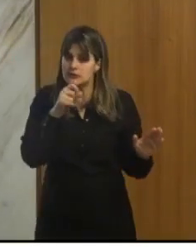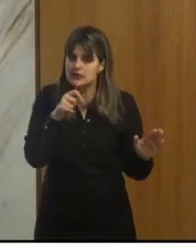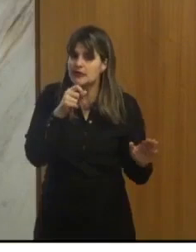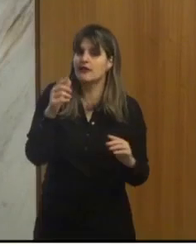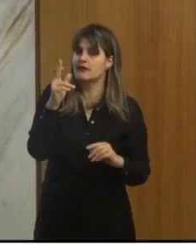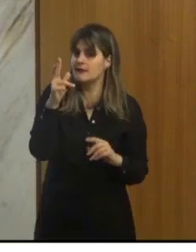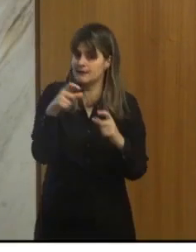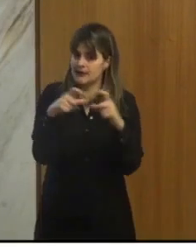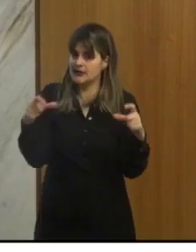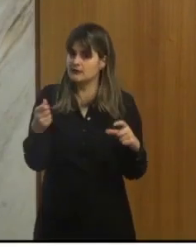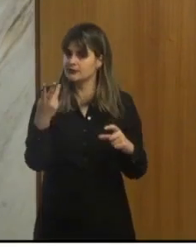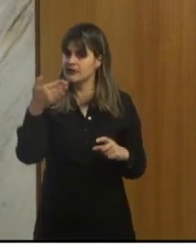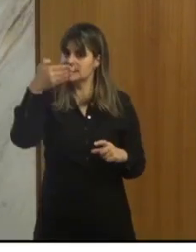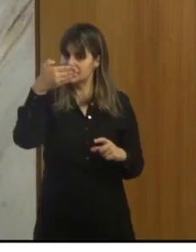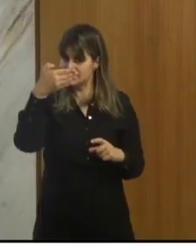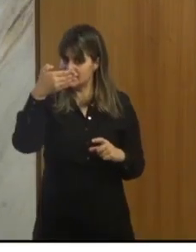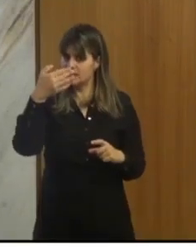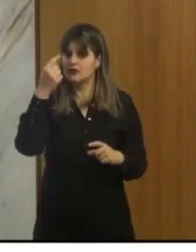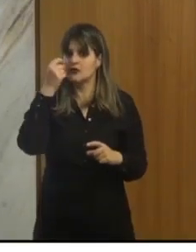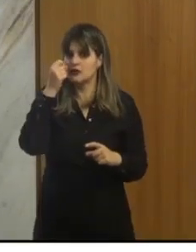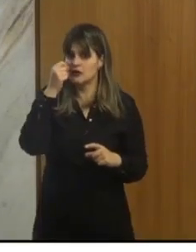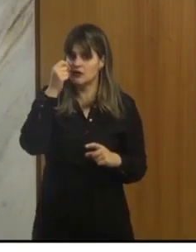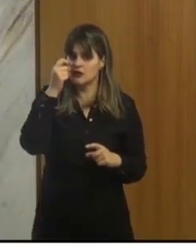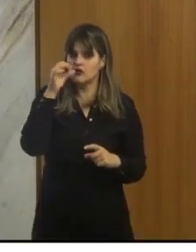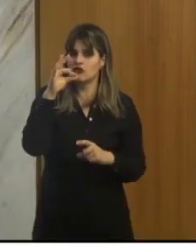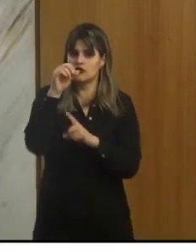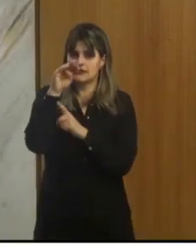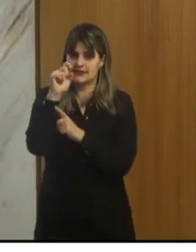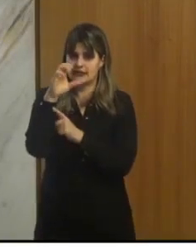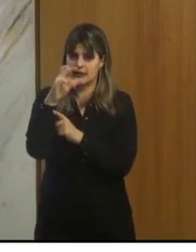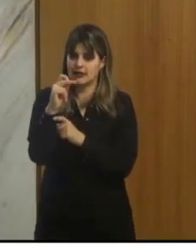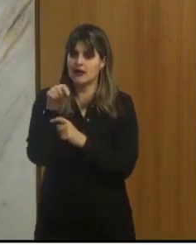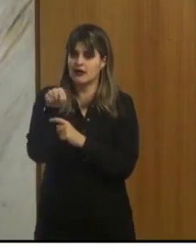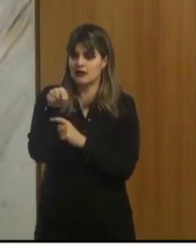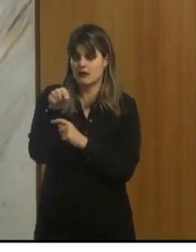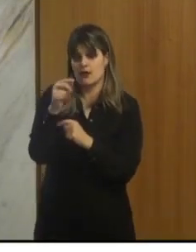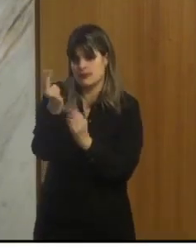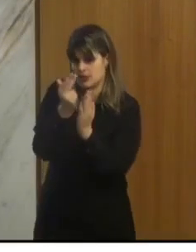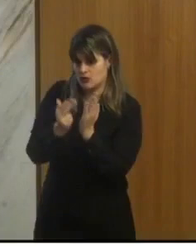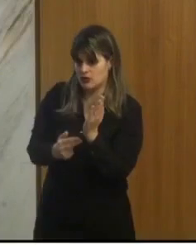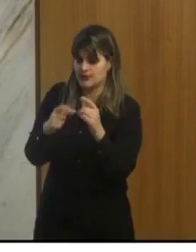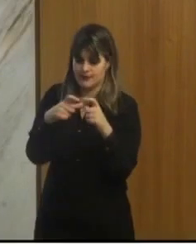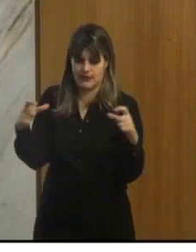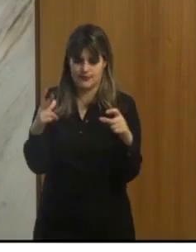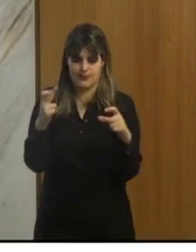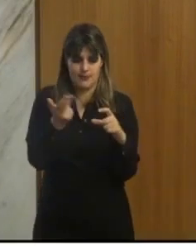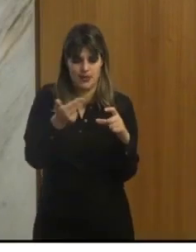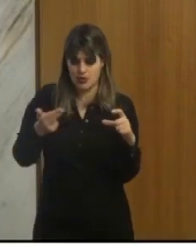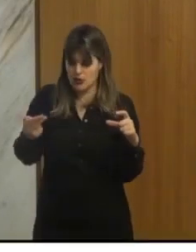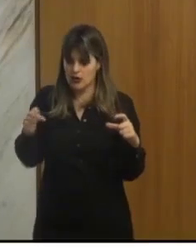tábuas maneiristas pertencerem a Belchior da Fonseca, pintor de Cernãs. São tábuas que evidenciam